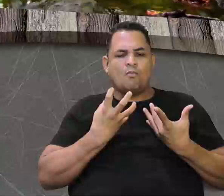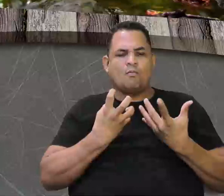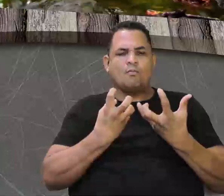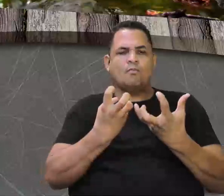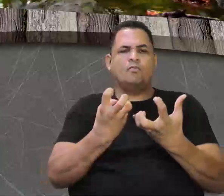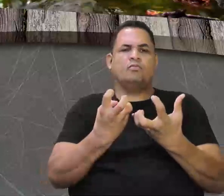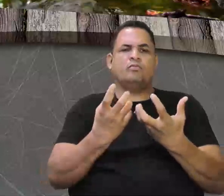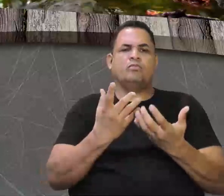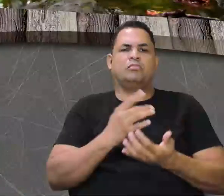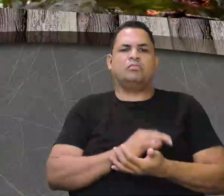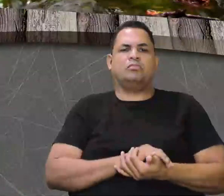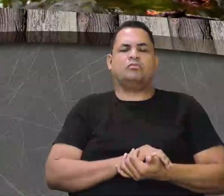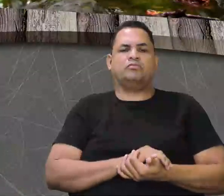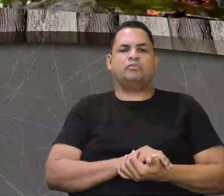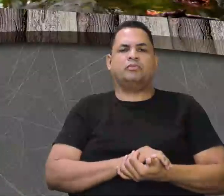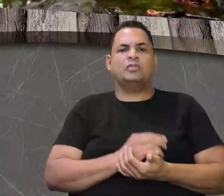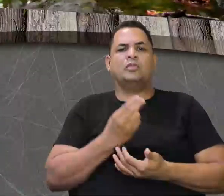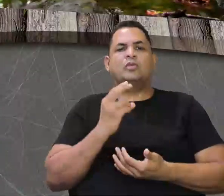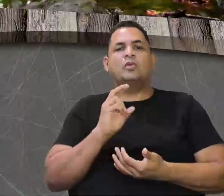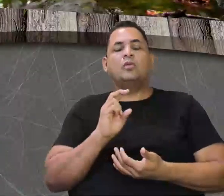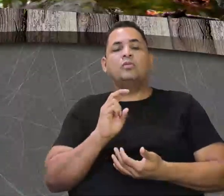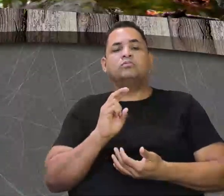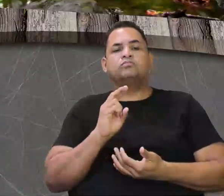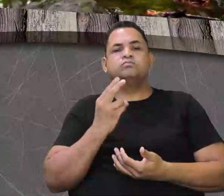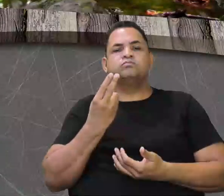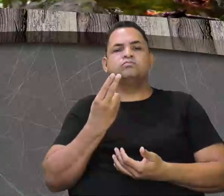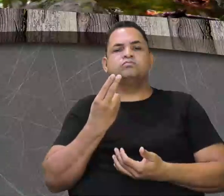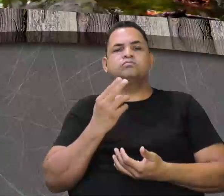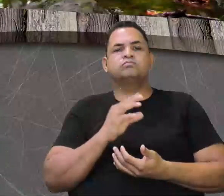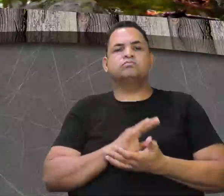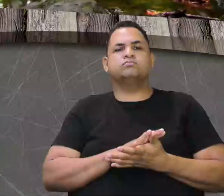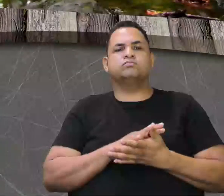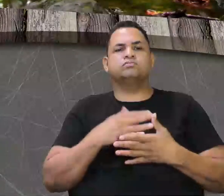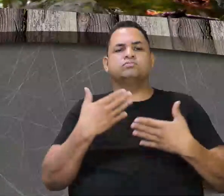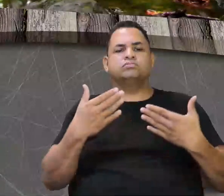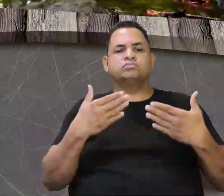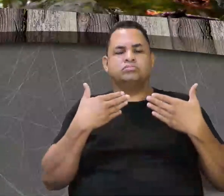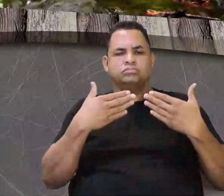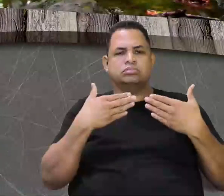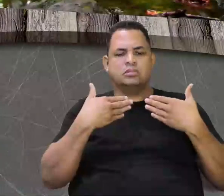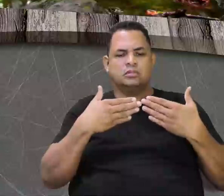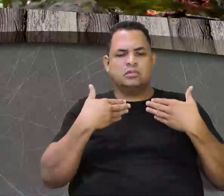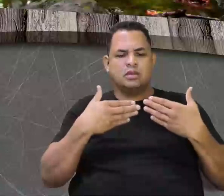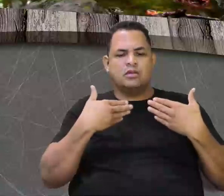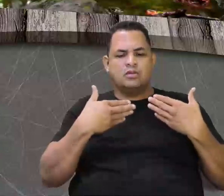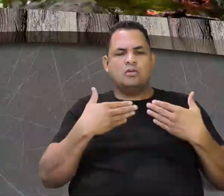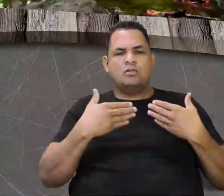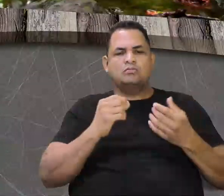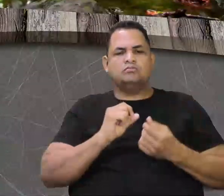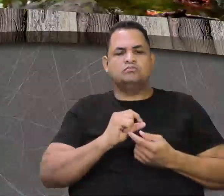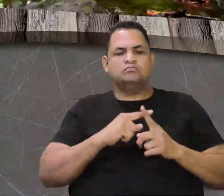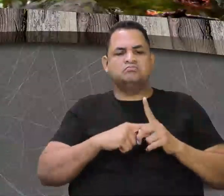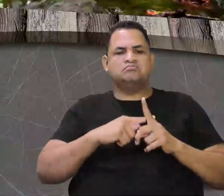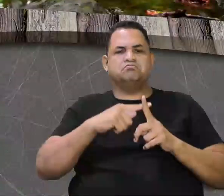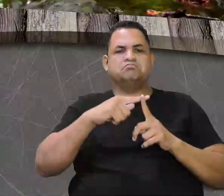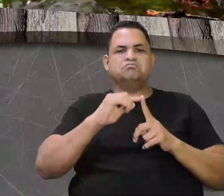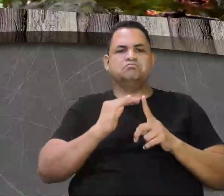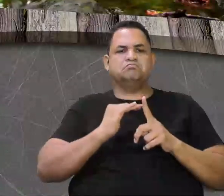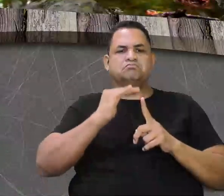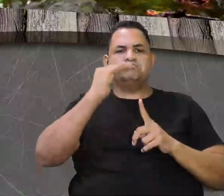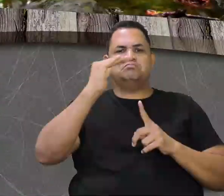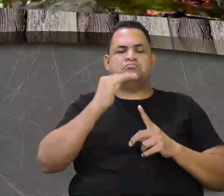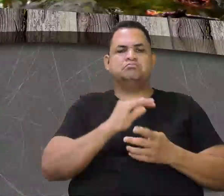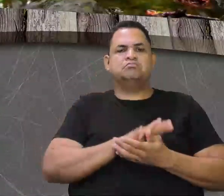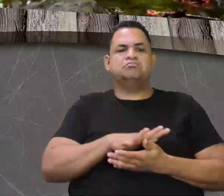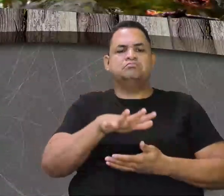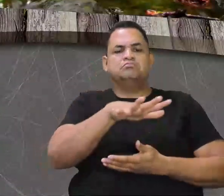desertificação, né? Ou você tem o aumento da temperatura. Lembra que a gente falou de ilhas de calor,